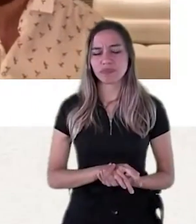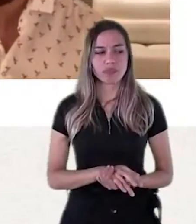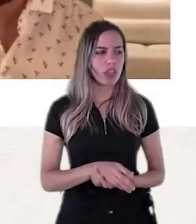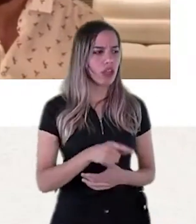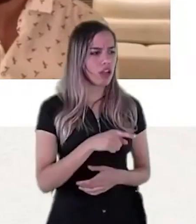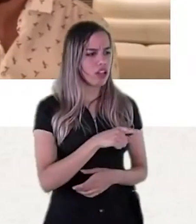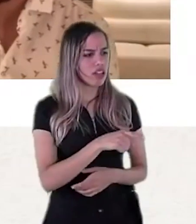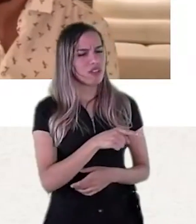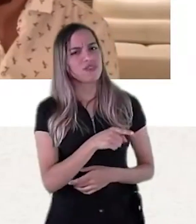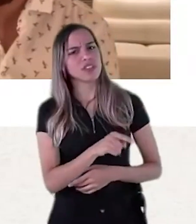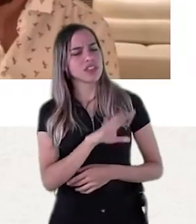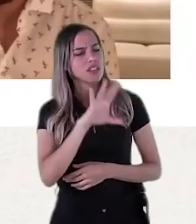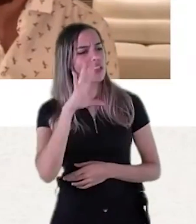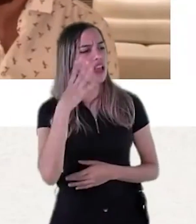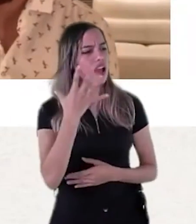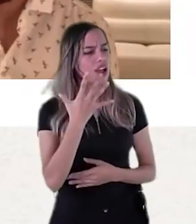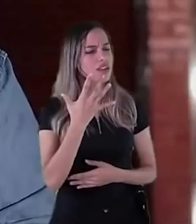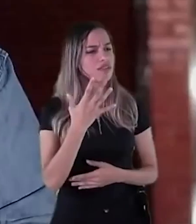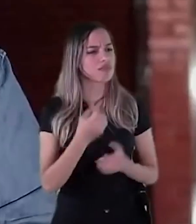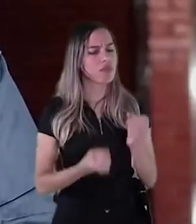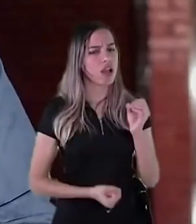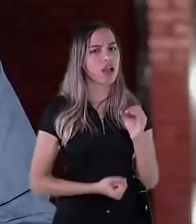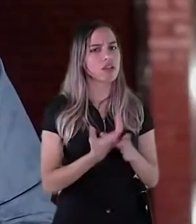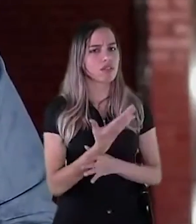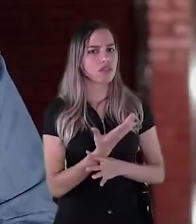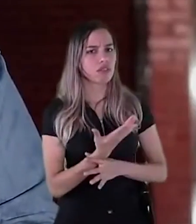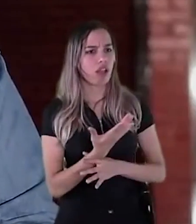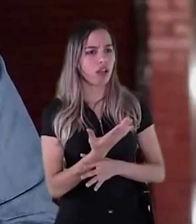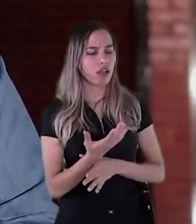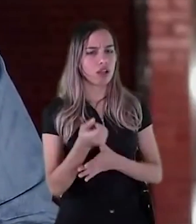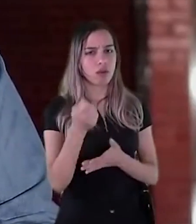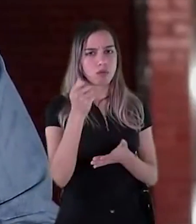a criação, principalmente a criação literária,